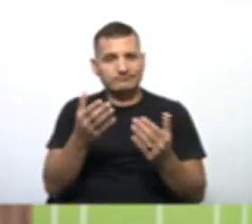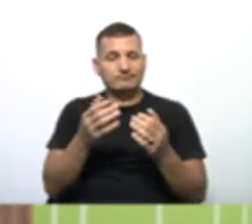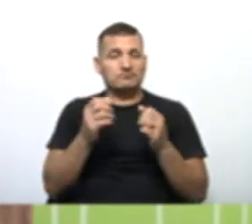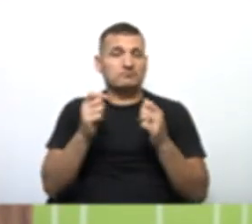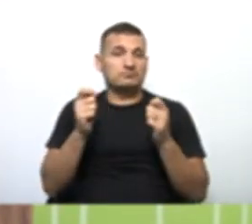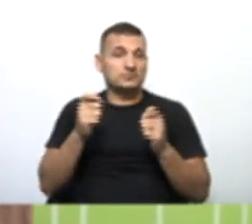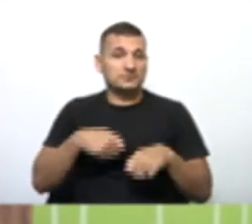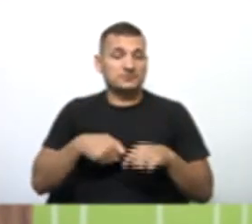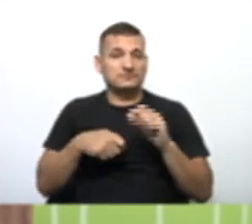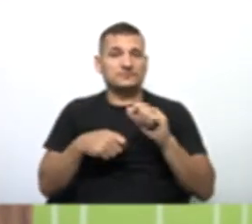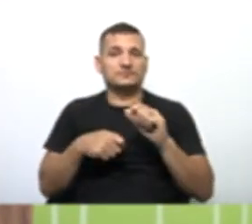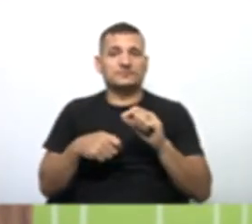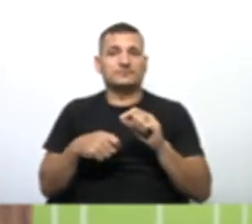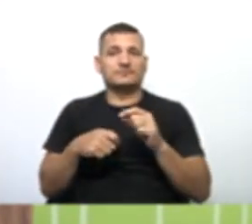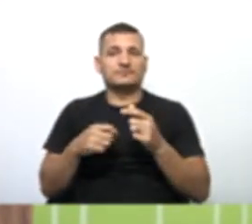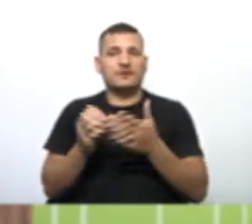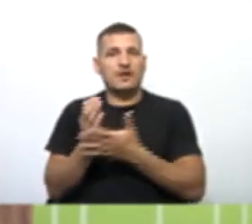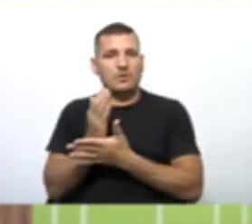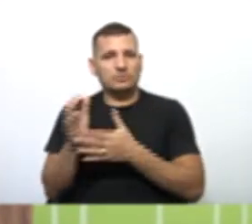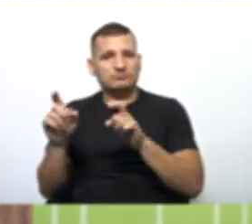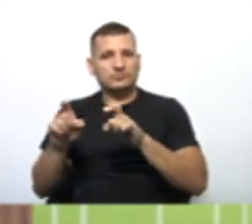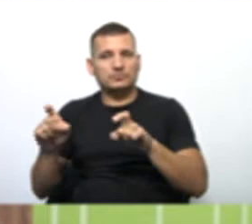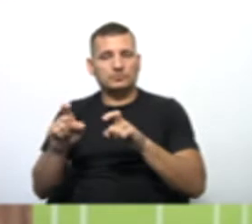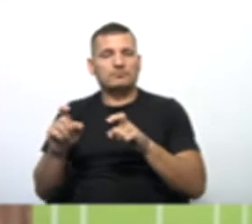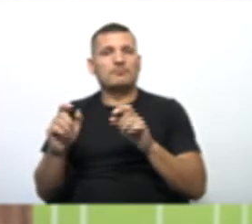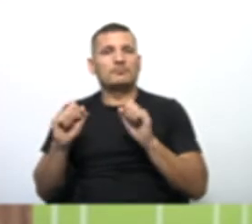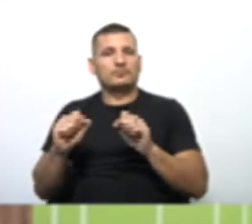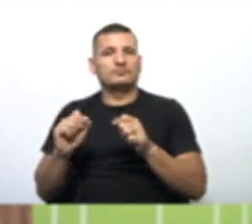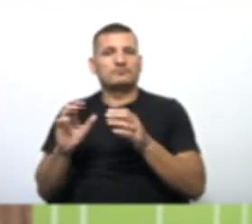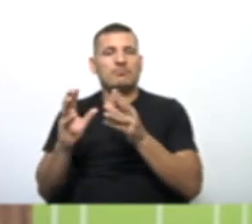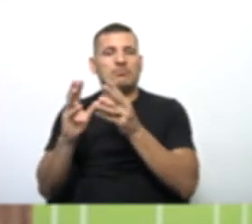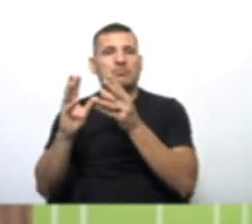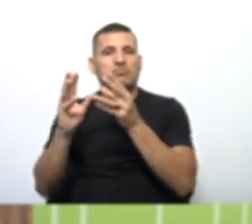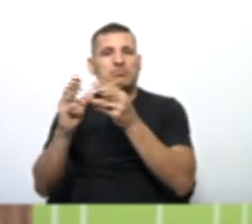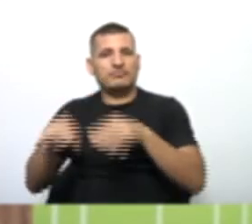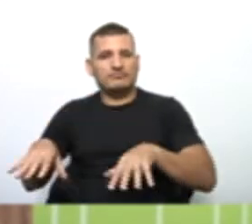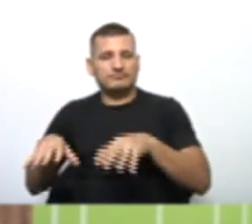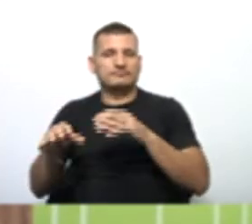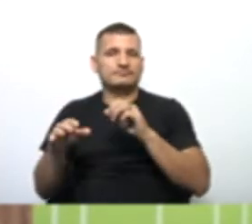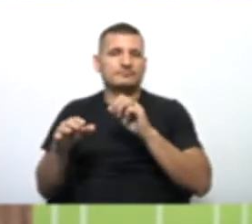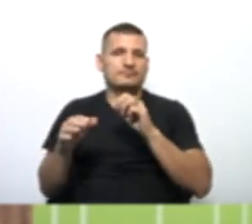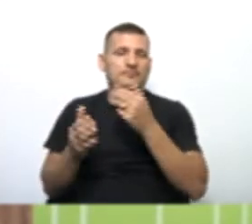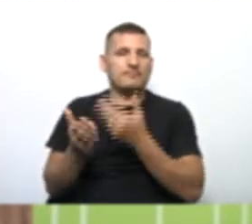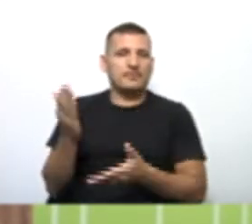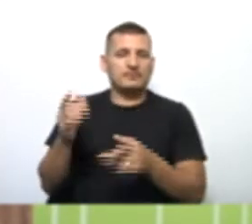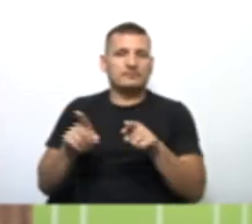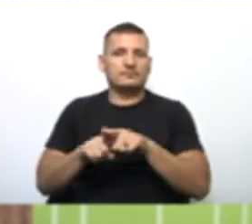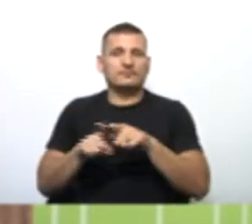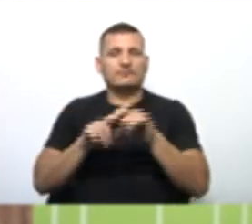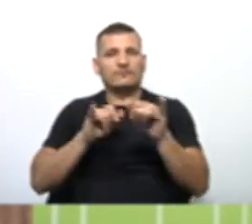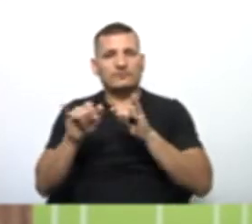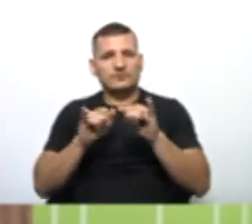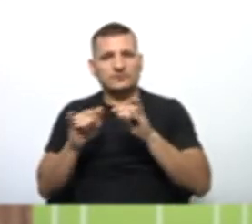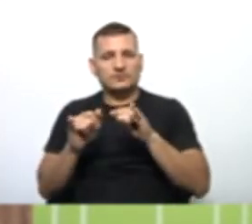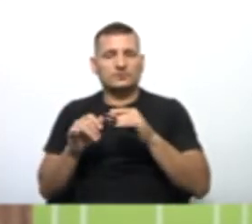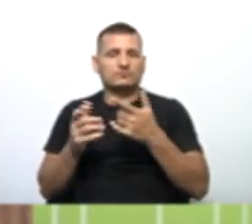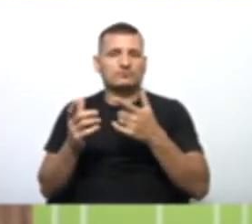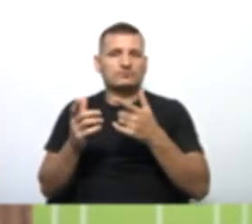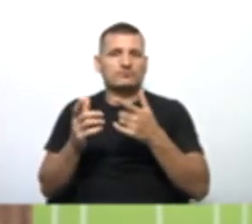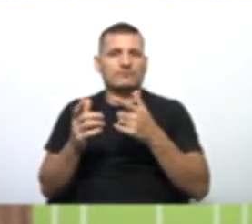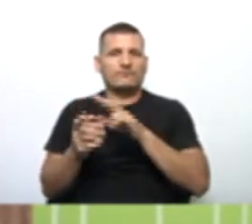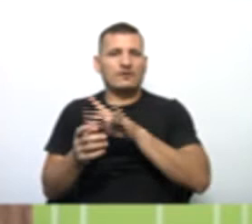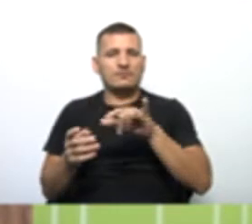possivelmente uma indisponibilidade de algum computador ou uma perda de integridade, os dados vão ser corrompidos e